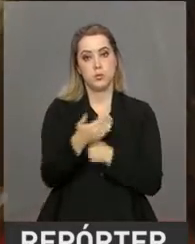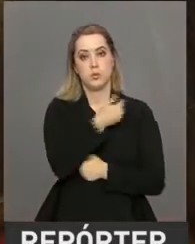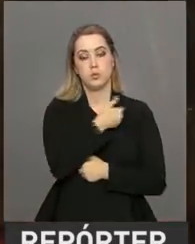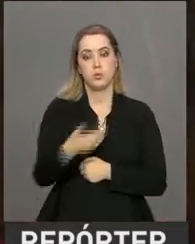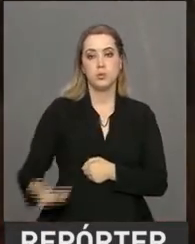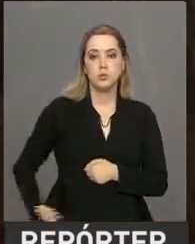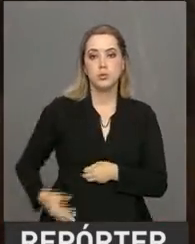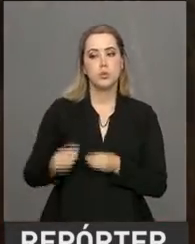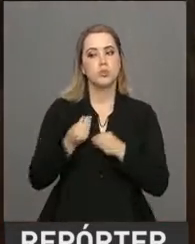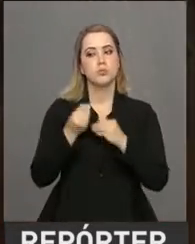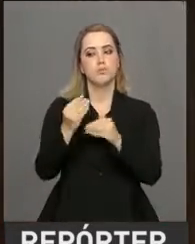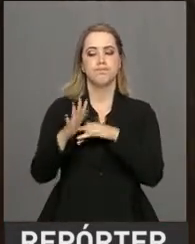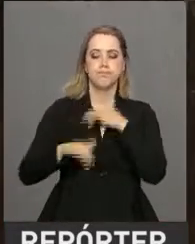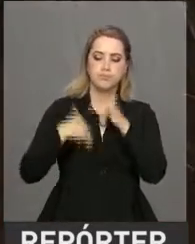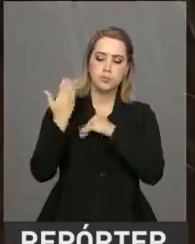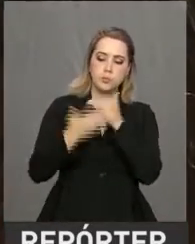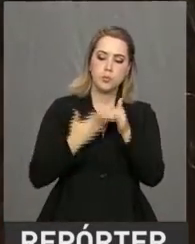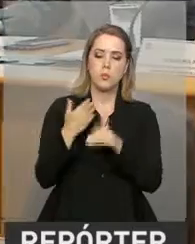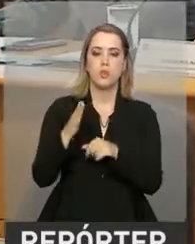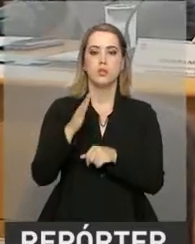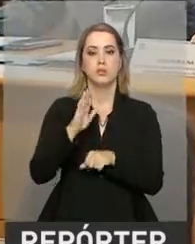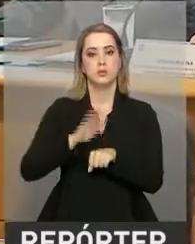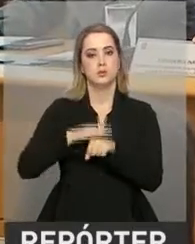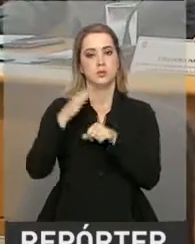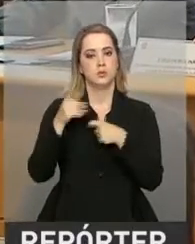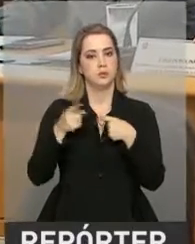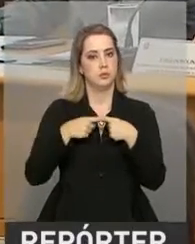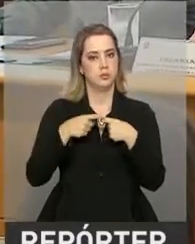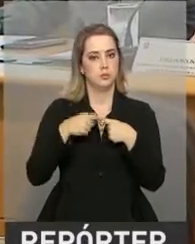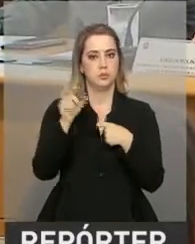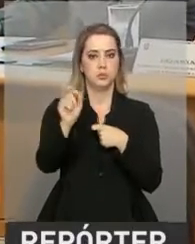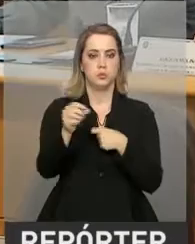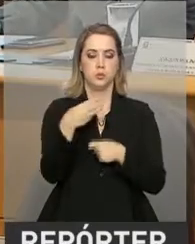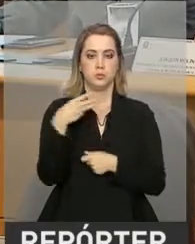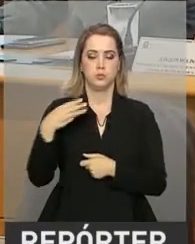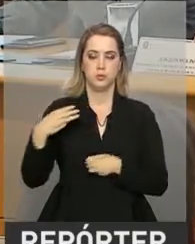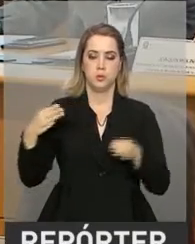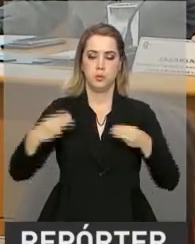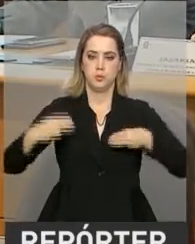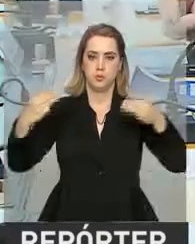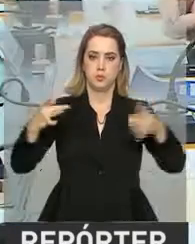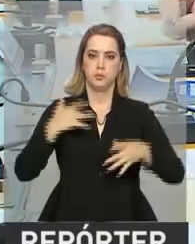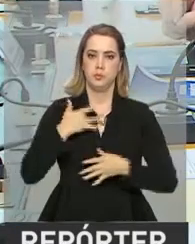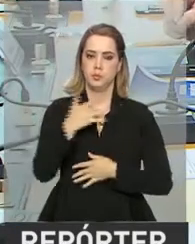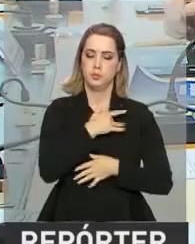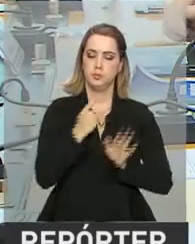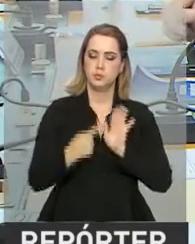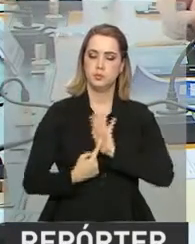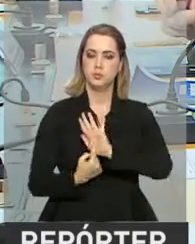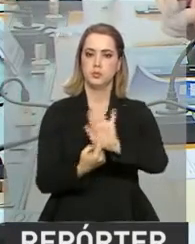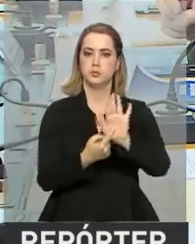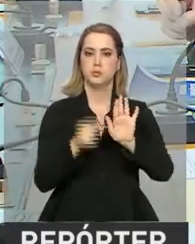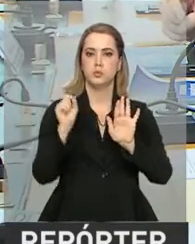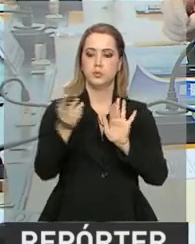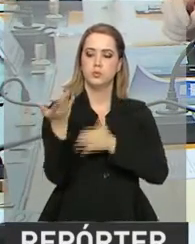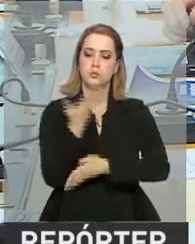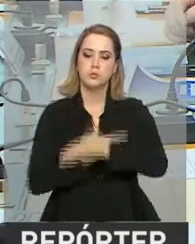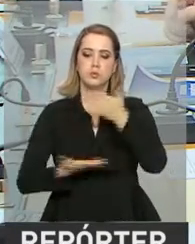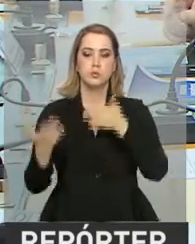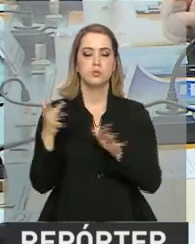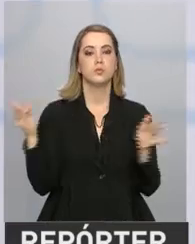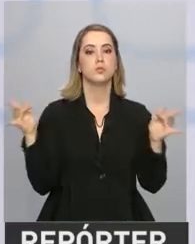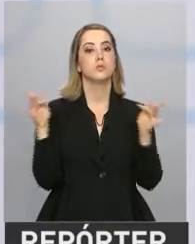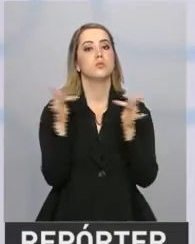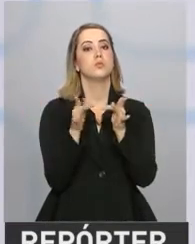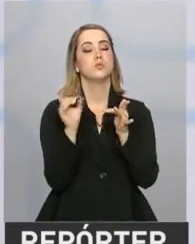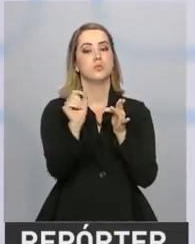a continuidade do Mais Médicos. O Ministério da Saúde apresentou nesta terça-feira os resultados da negociação do